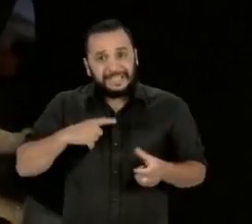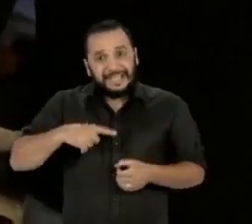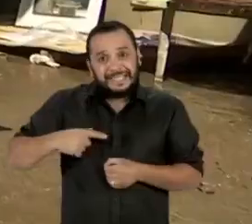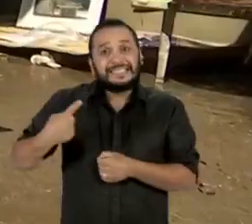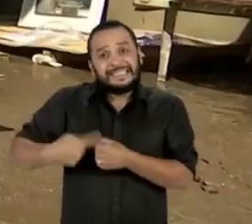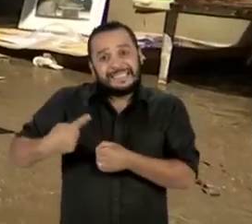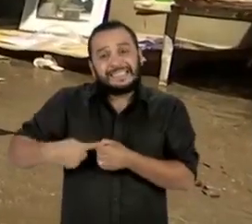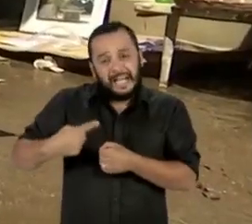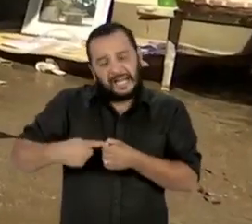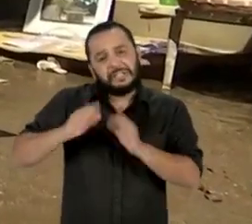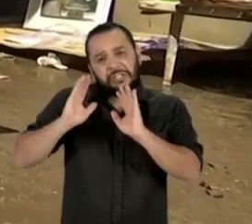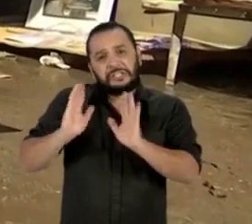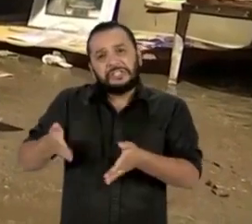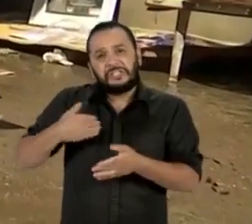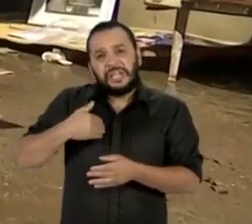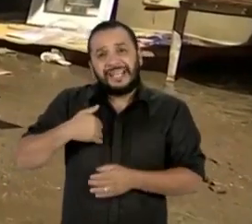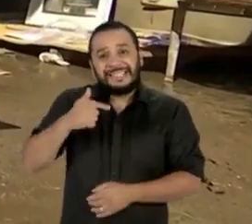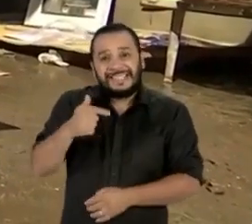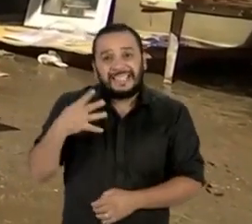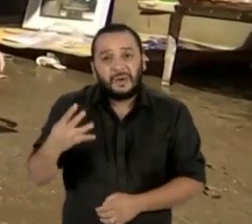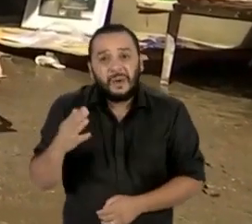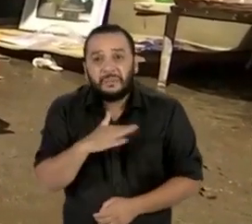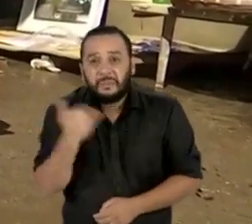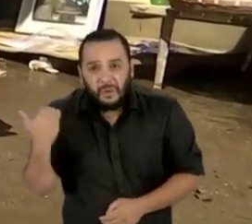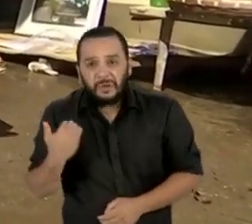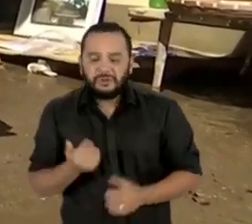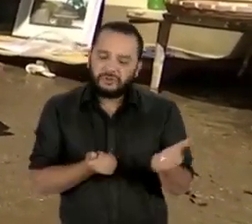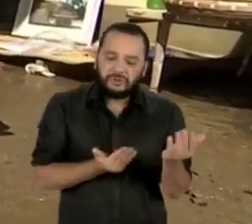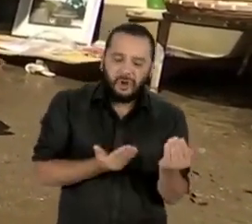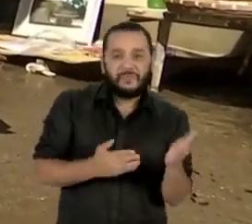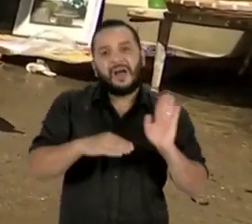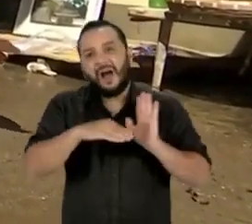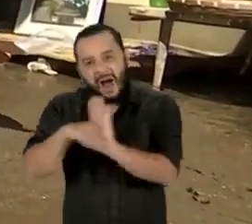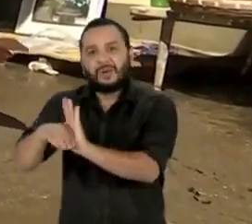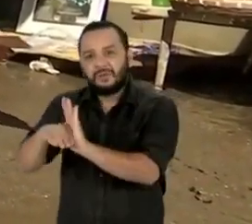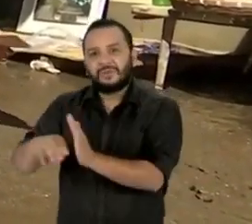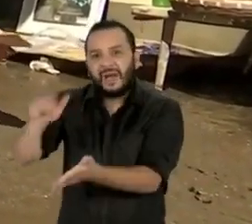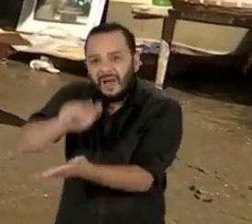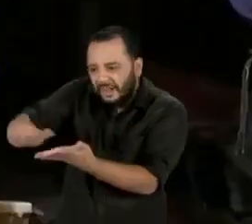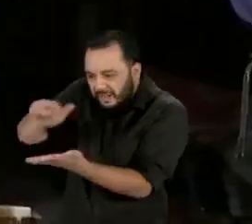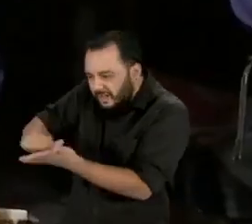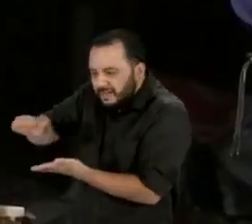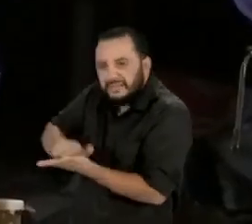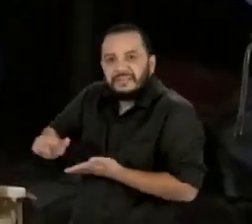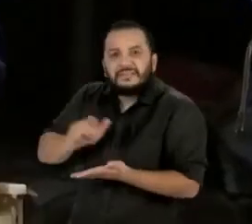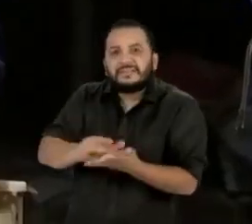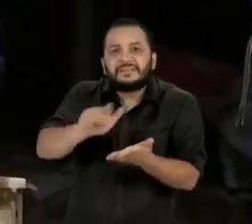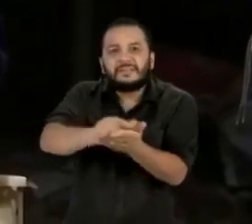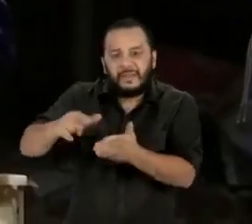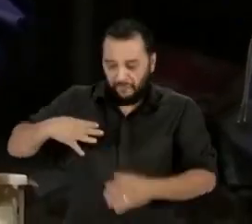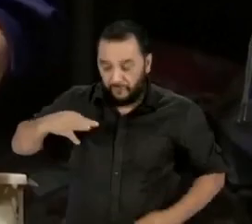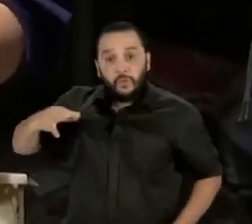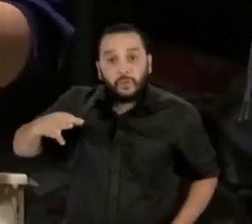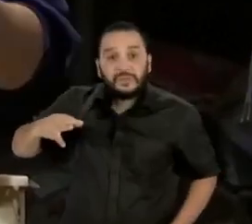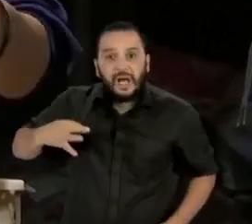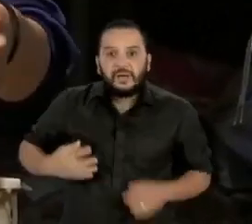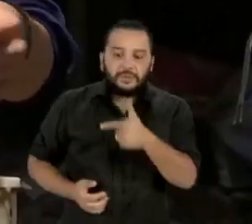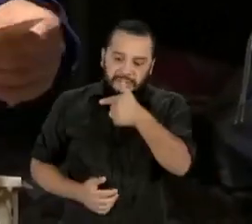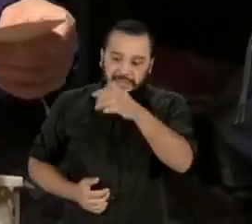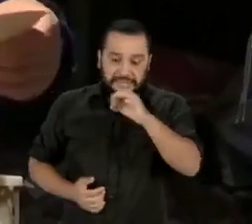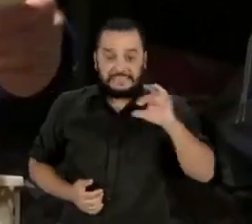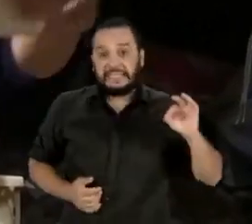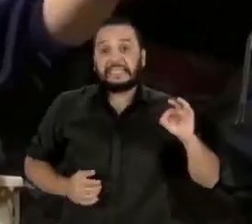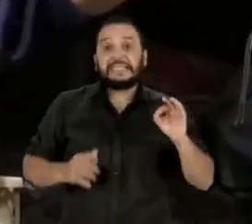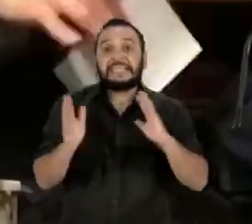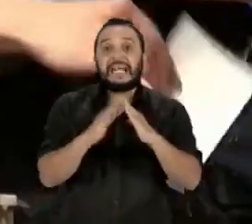houve 74 mortos, os jovens voluntários ajudaram limpando o que podiam em cerca de 700 casas, a